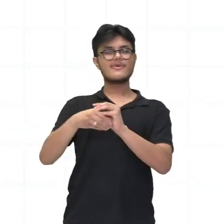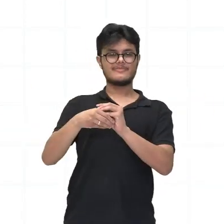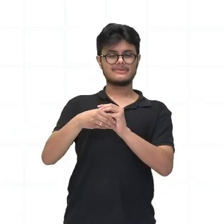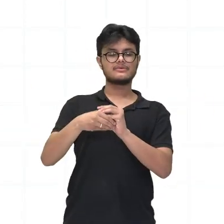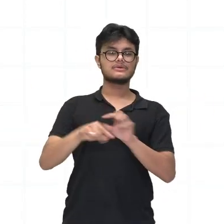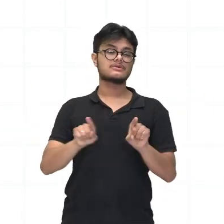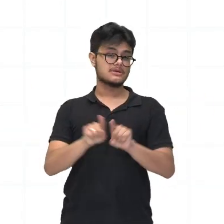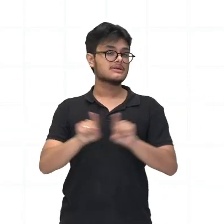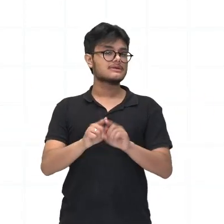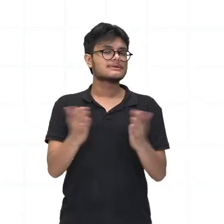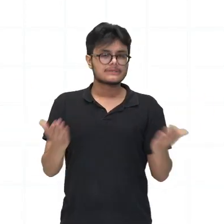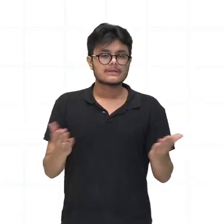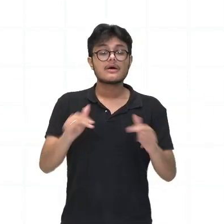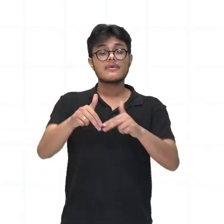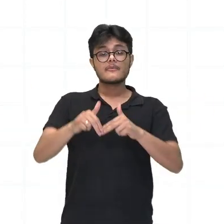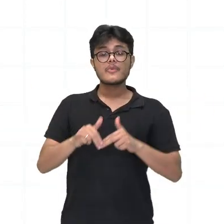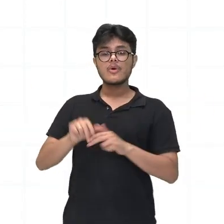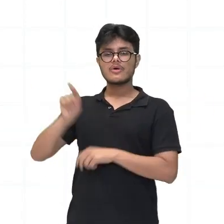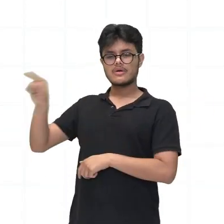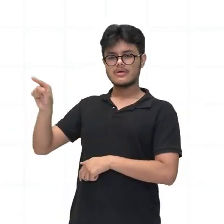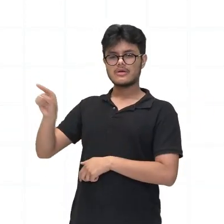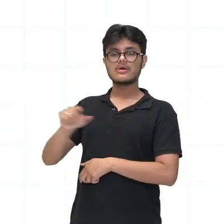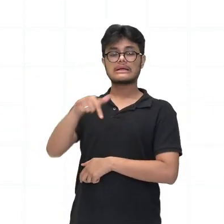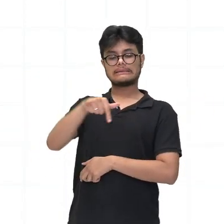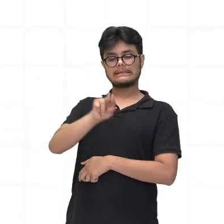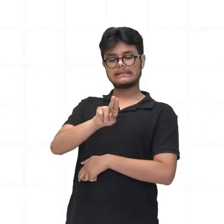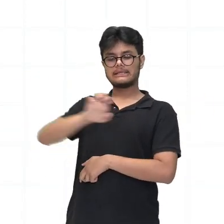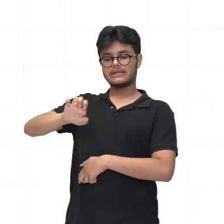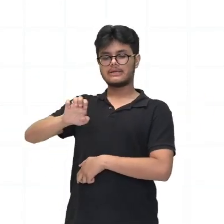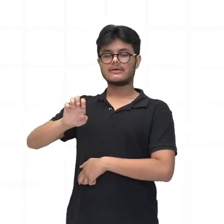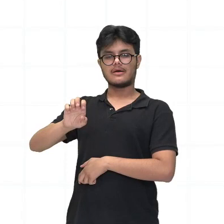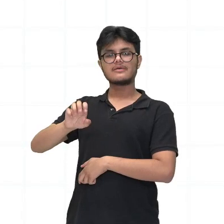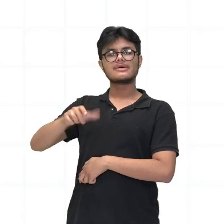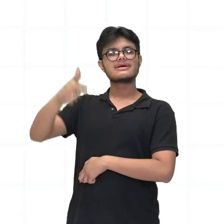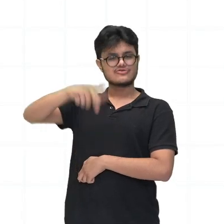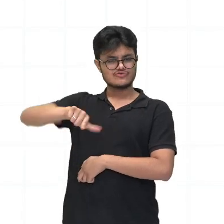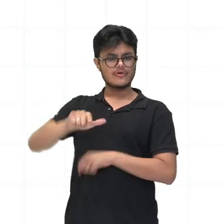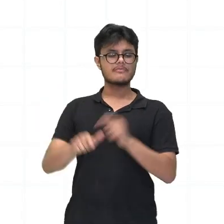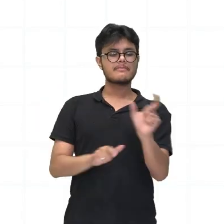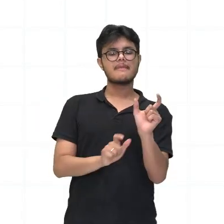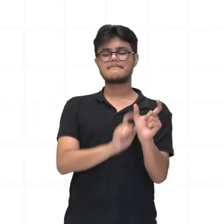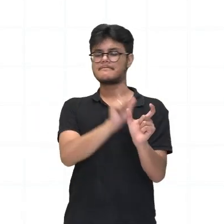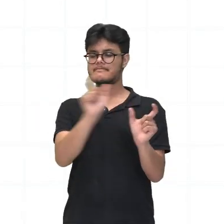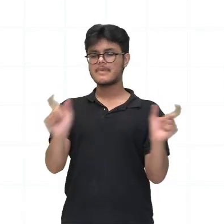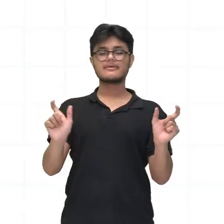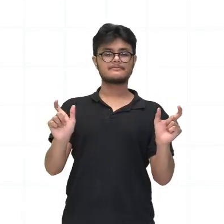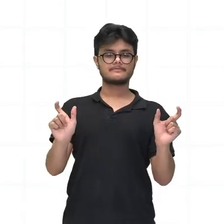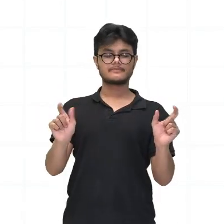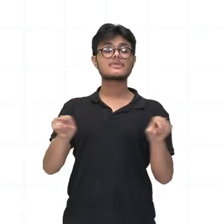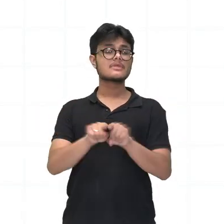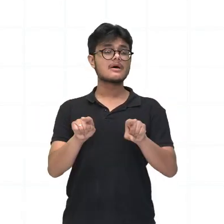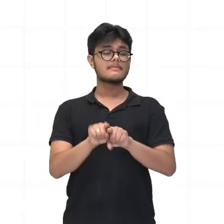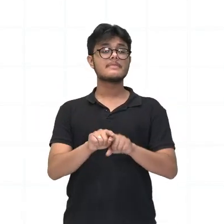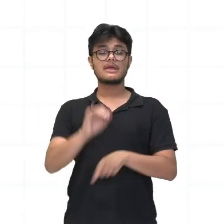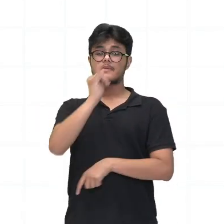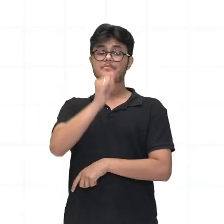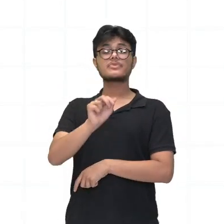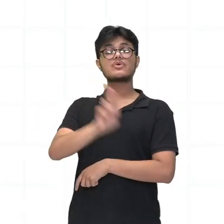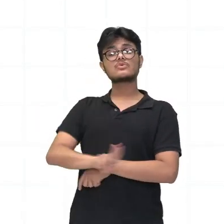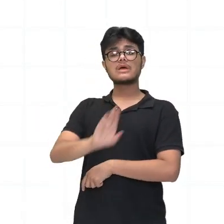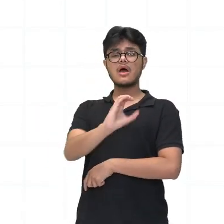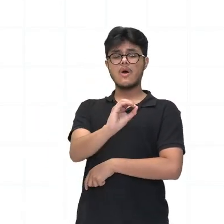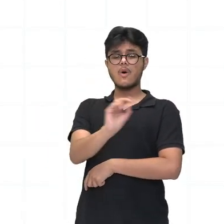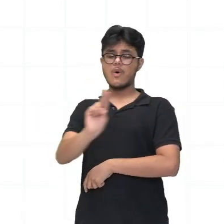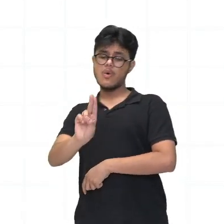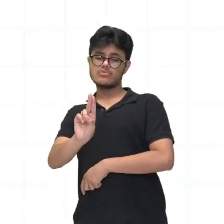Então, nota que a conjunção que aí é repetida e também a conjunção ou uma coisa ou outra, né? Ou para